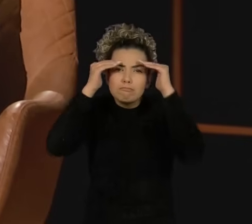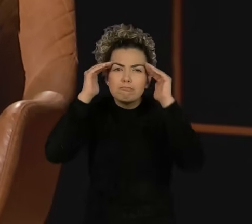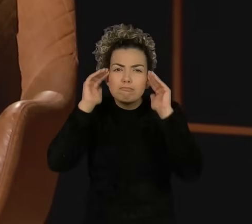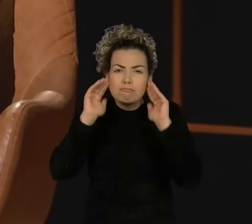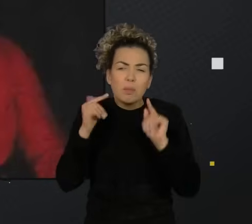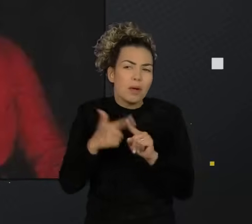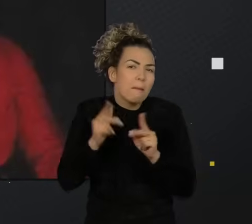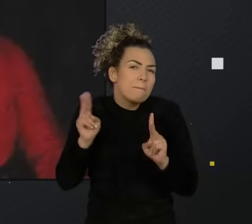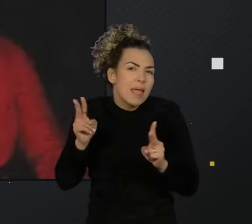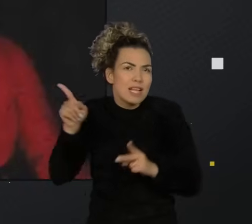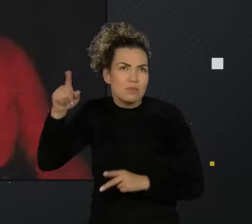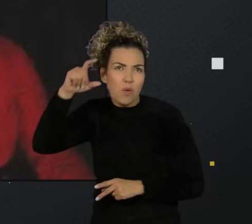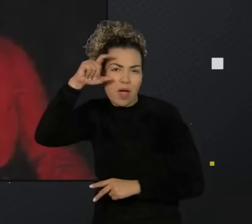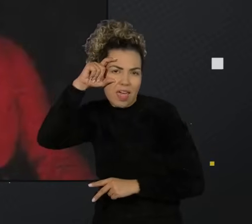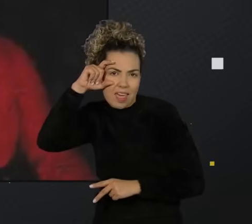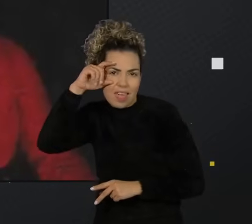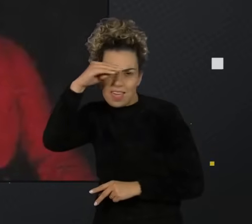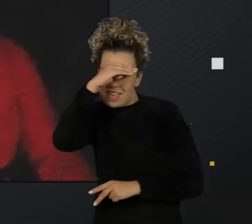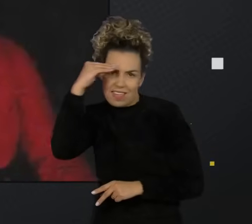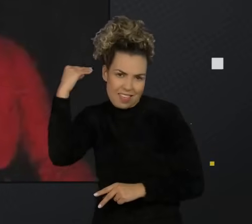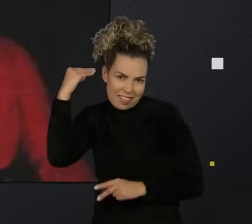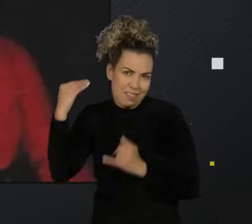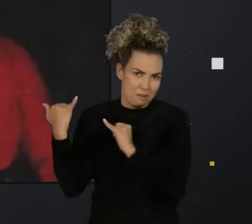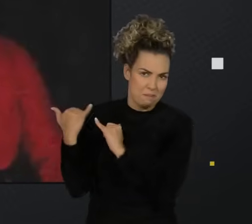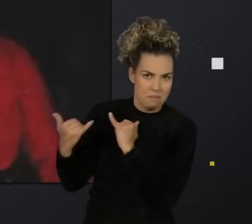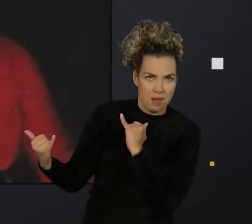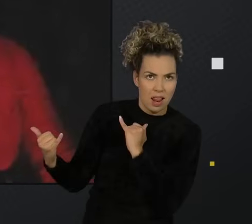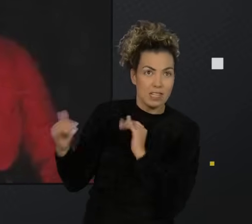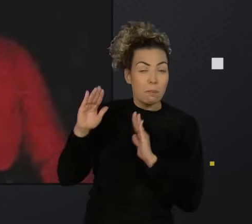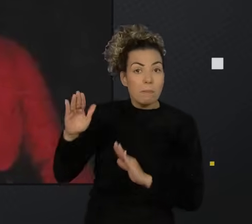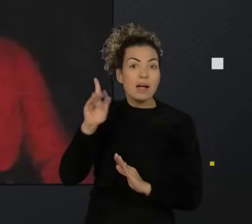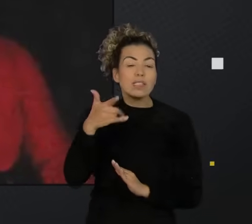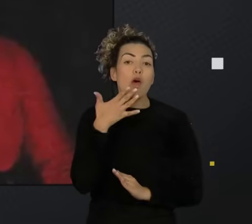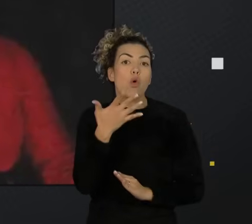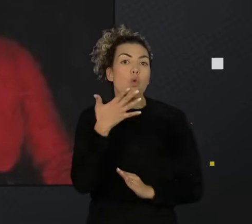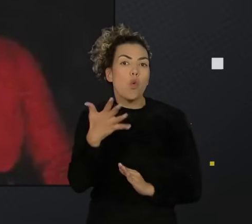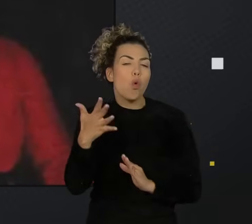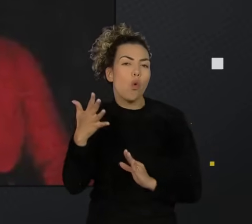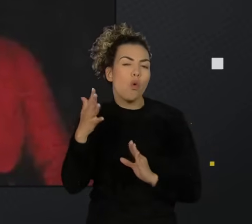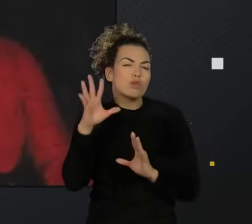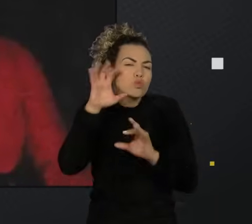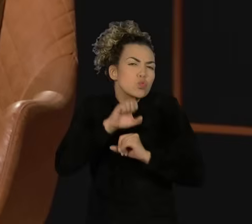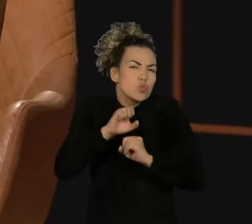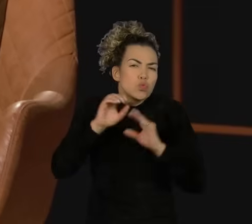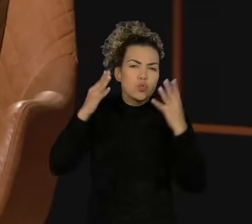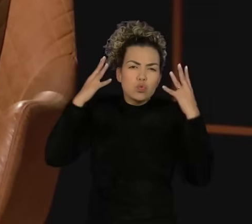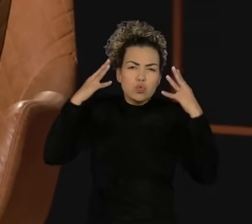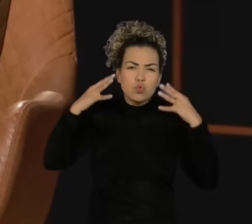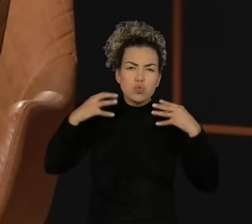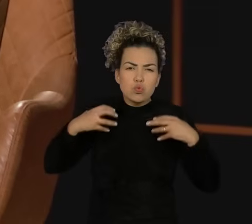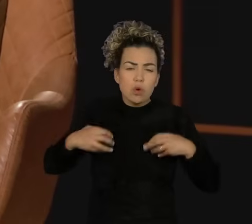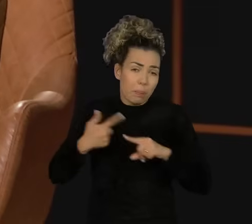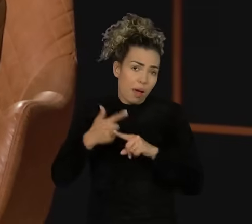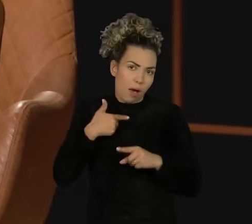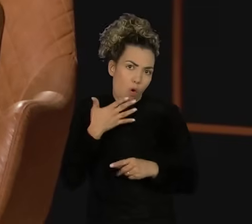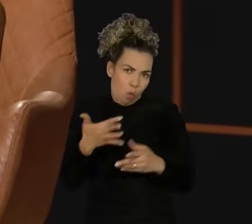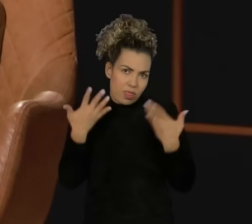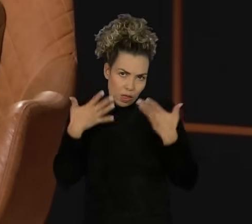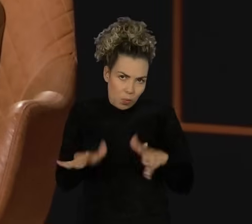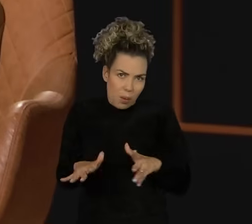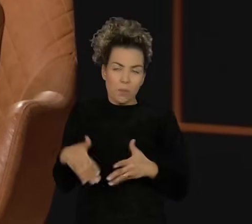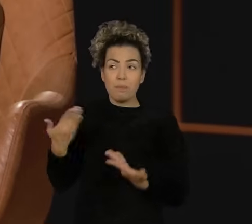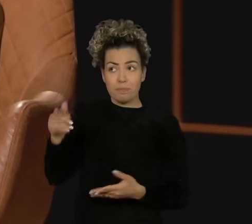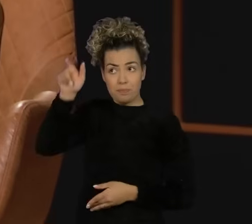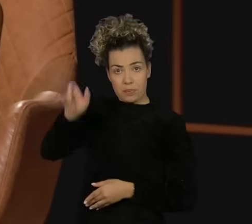Rita Mutantes, mas meu cabelo escuro, como é a cor dele natural. E o Márcio me viu fazendo